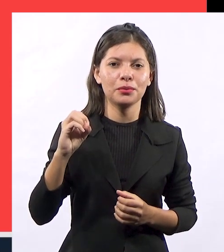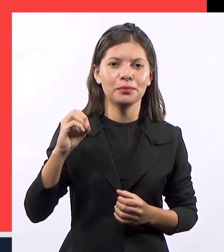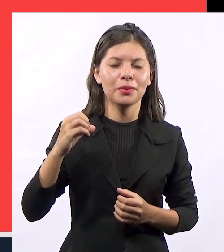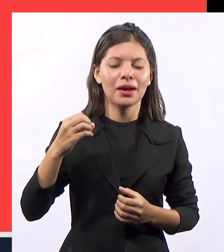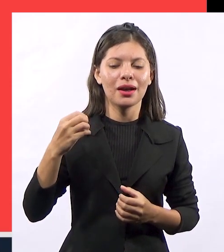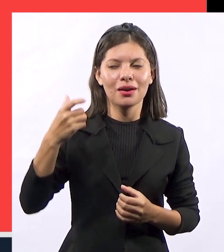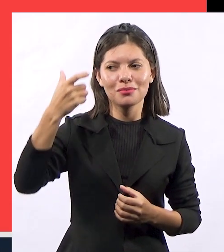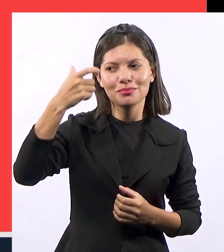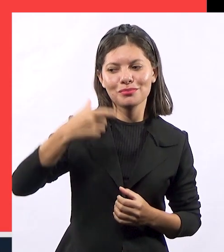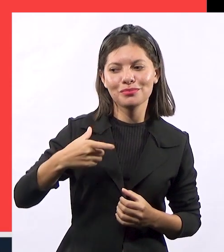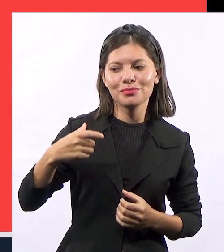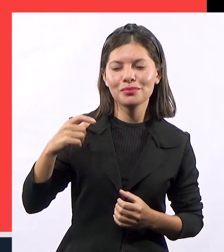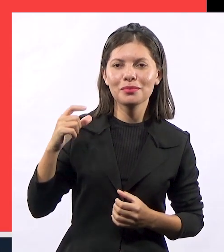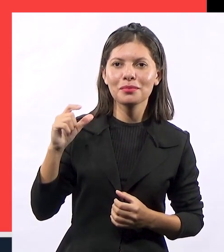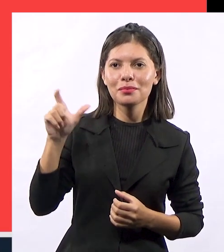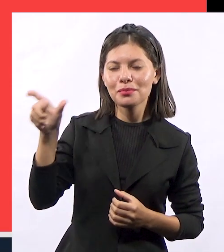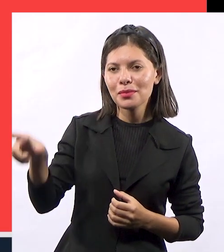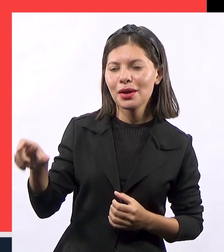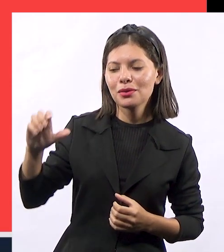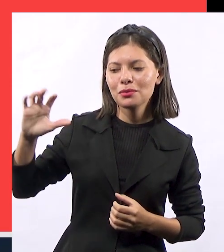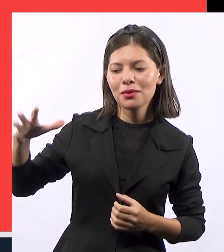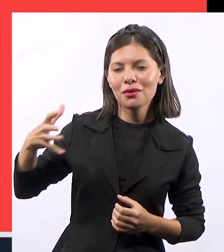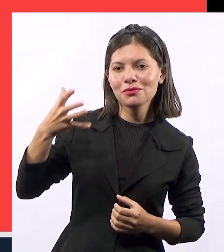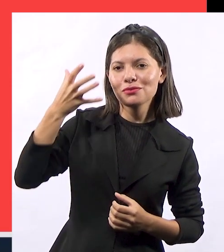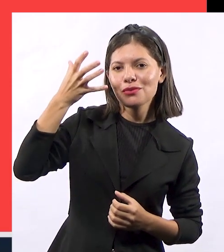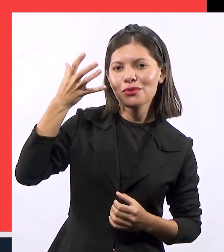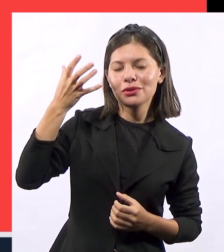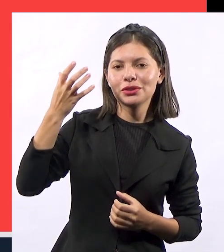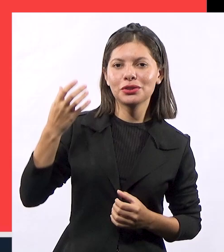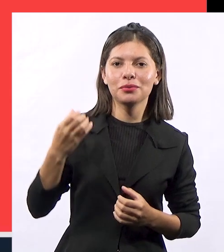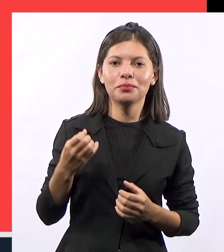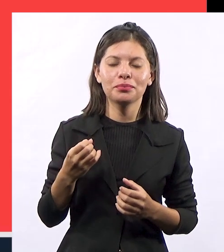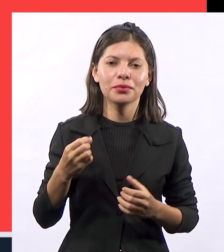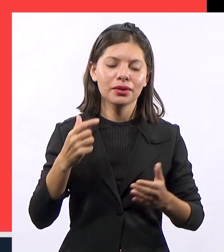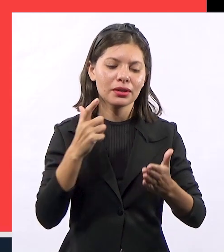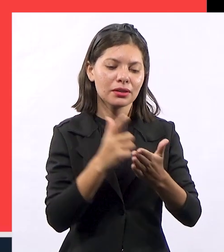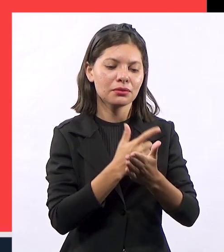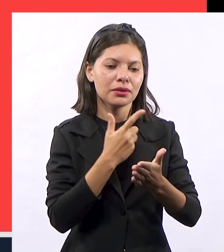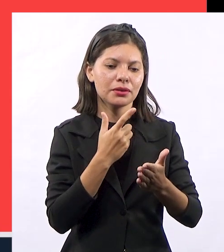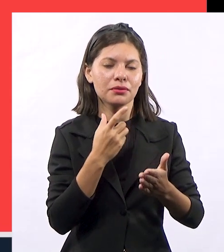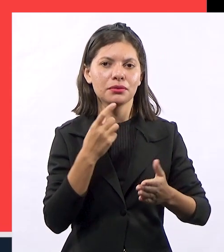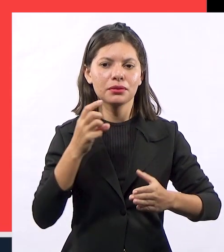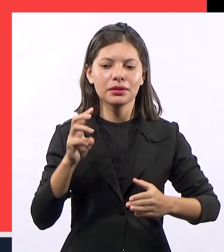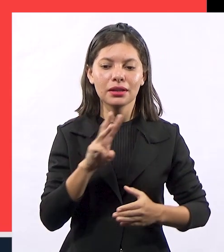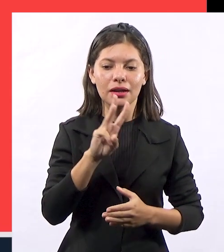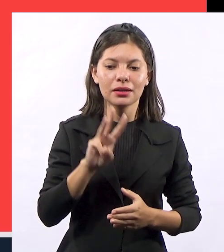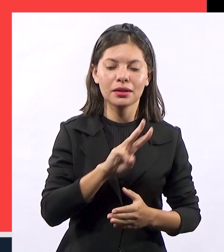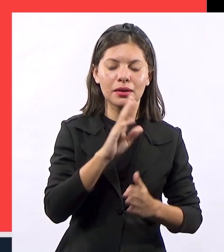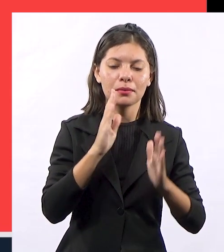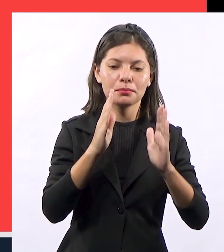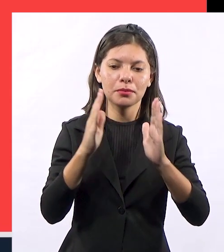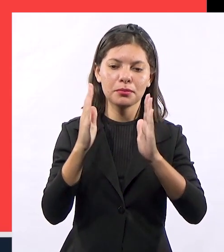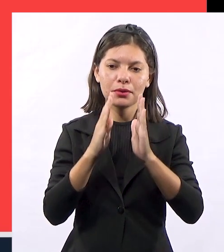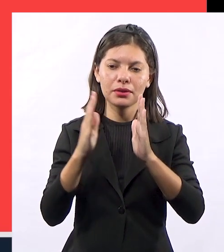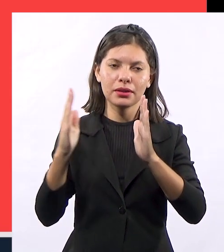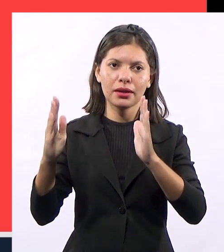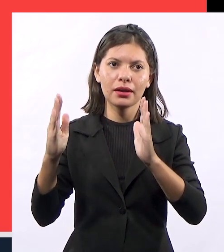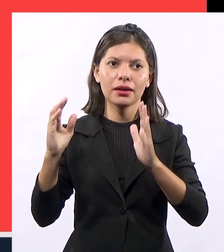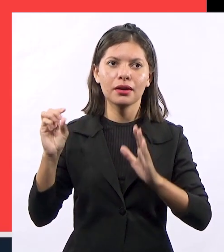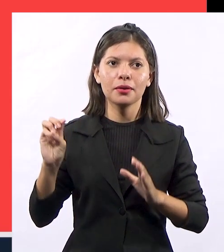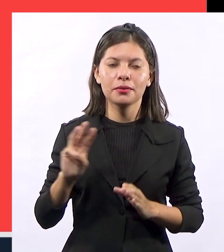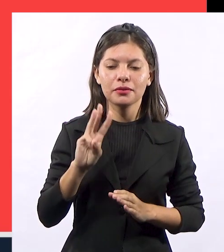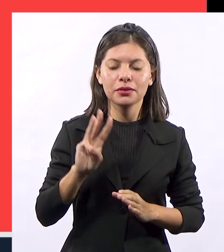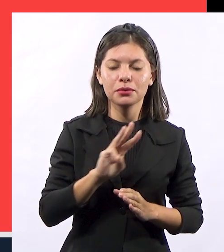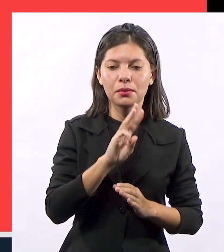de inspiração. O Pedro Demo, lá no livro que está disponível na biblioteca virtual, ele vai dizer o quê? Aqui você